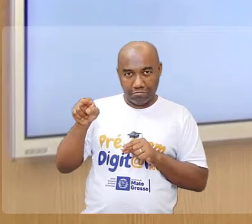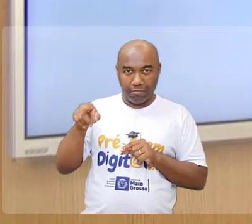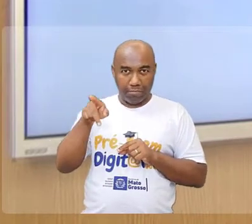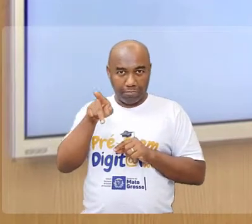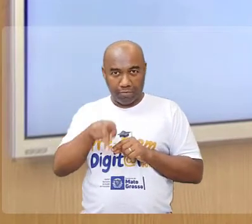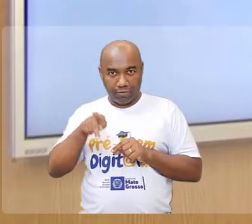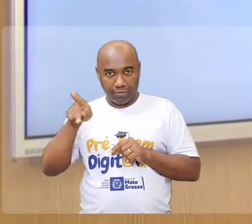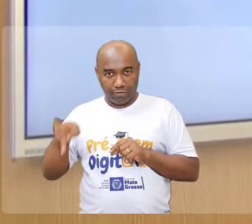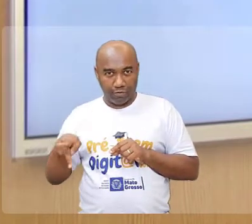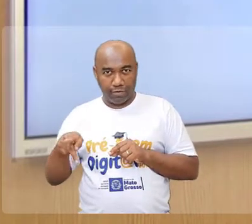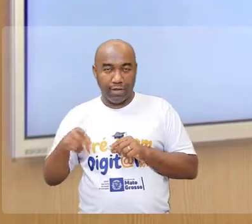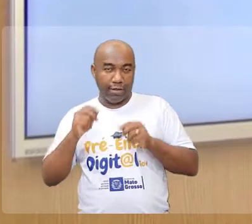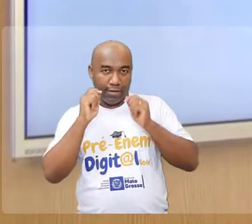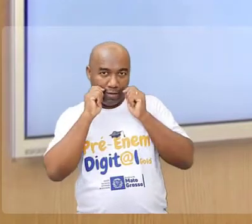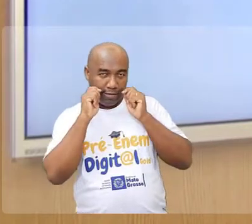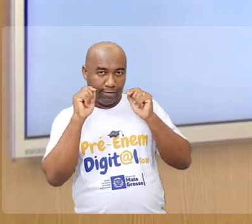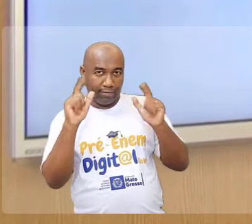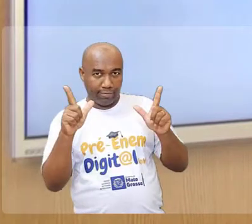atenta.